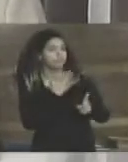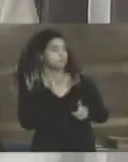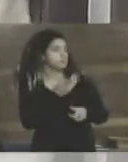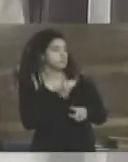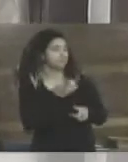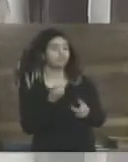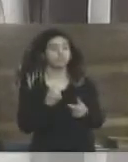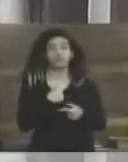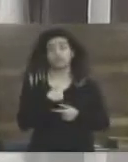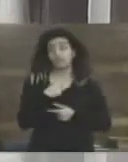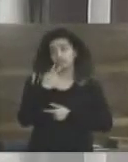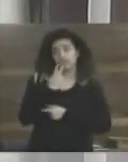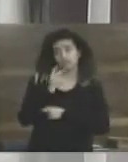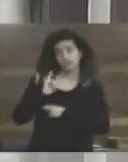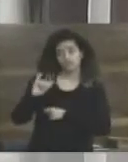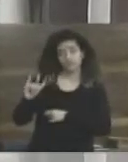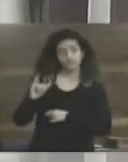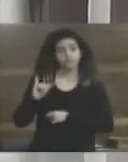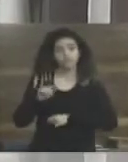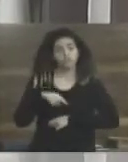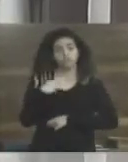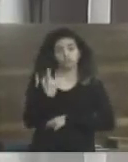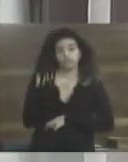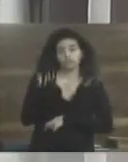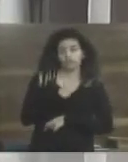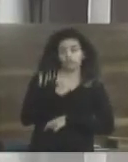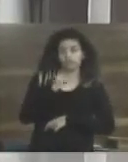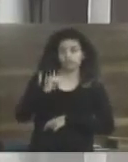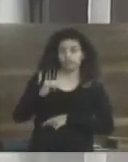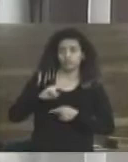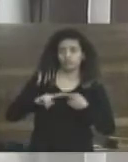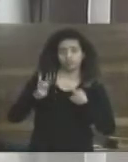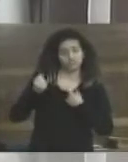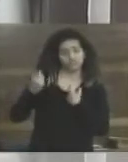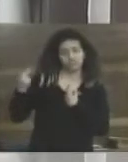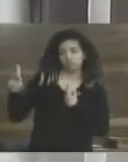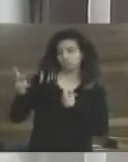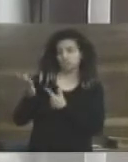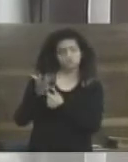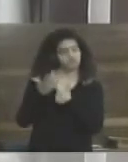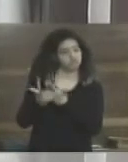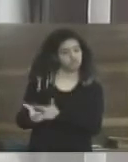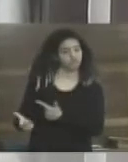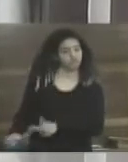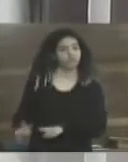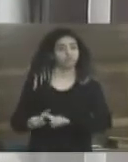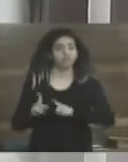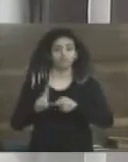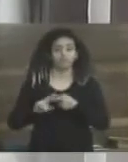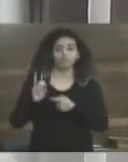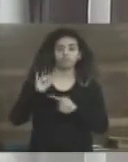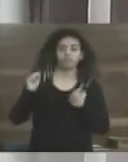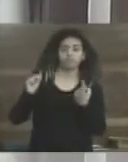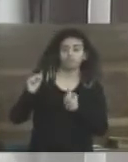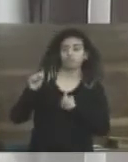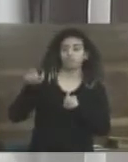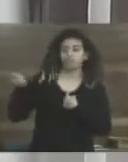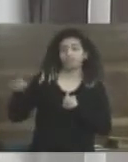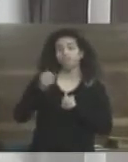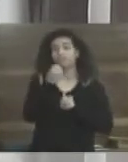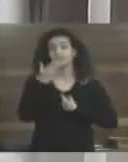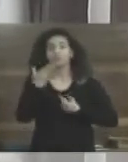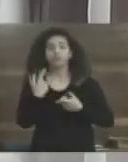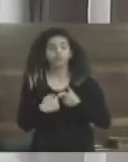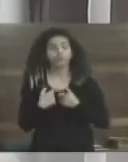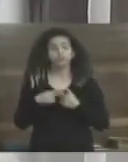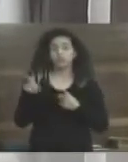eu falava o seguinte para eles, nós vamos vencer sem a tua ajuda, sendo que na nossa vitória você vai ser beneficiado, porque